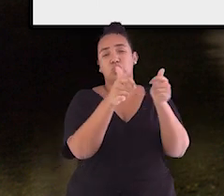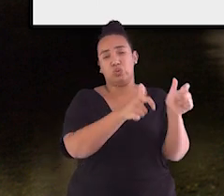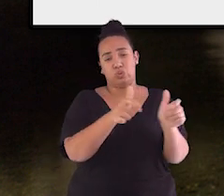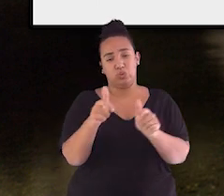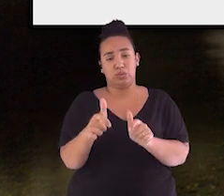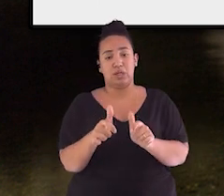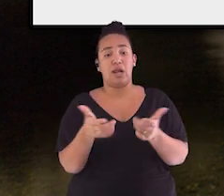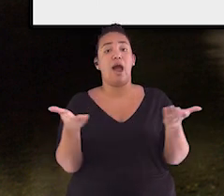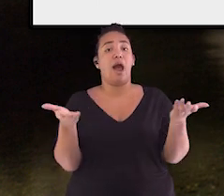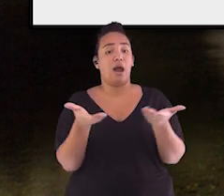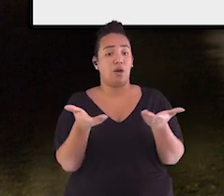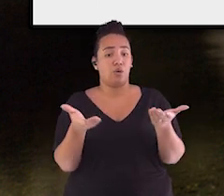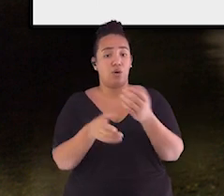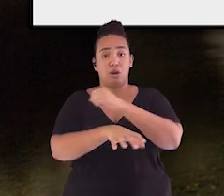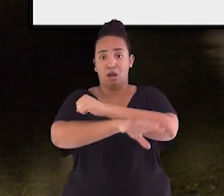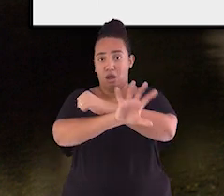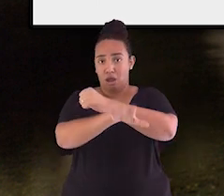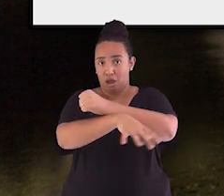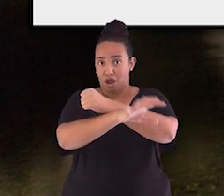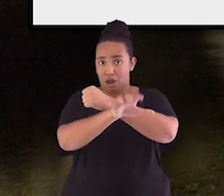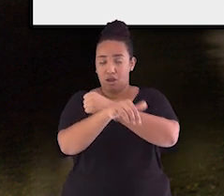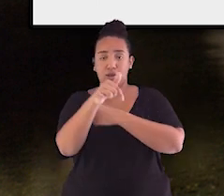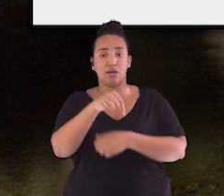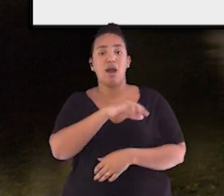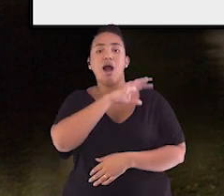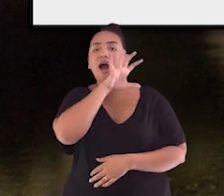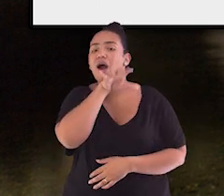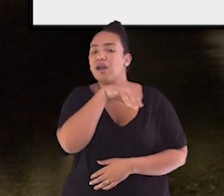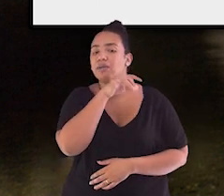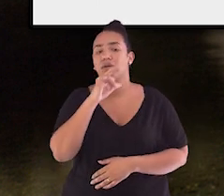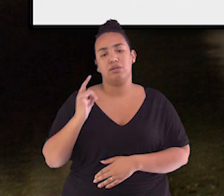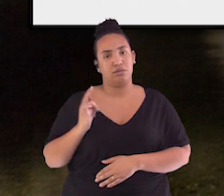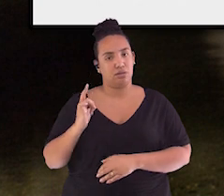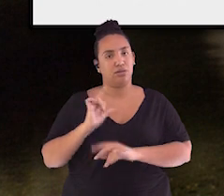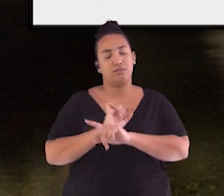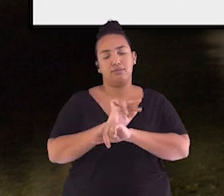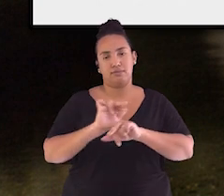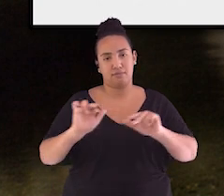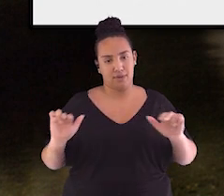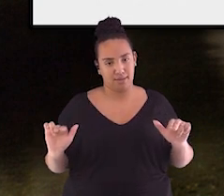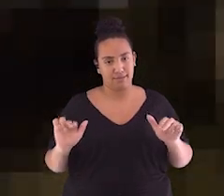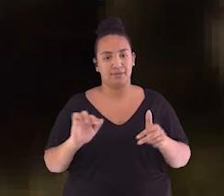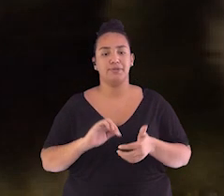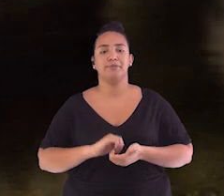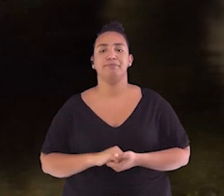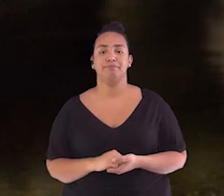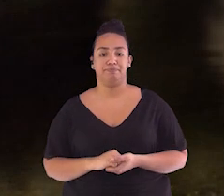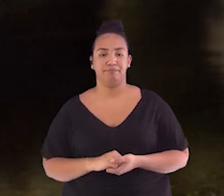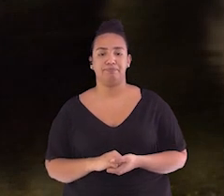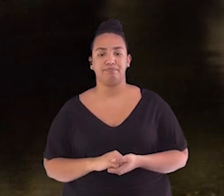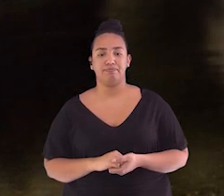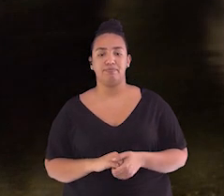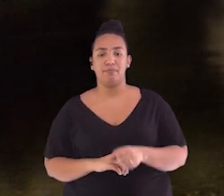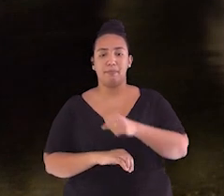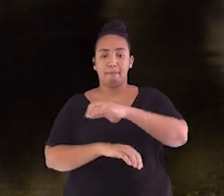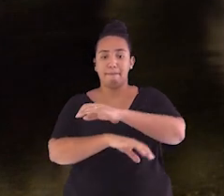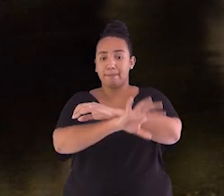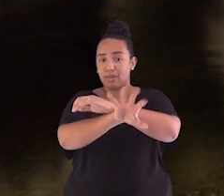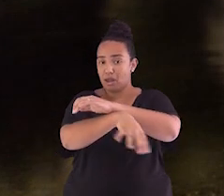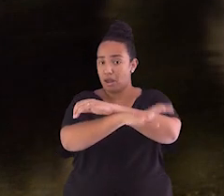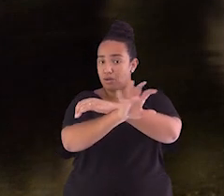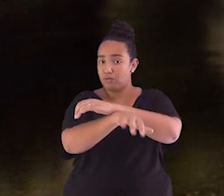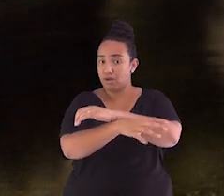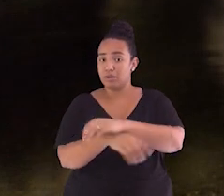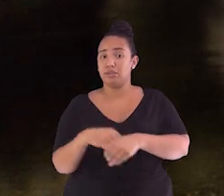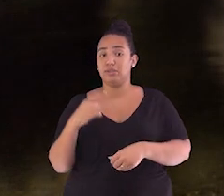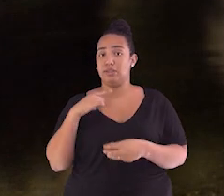ou seja, a riqueza de animais, é bem mais diversificada. A fauna ela pode ser dividida